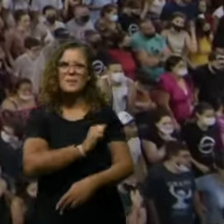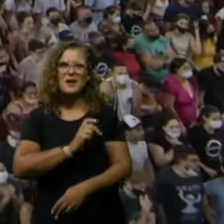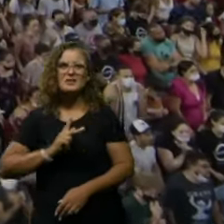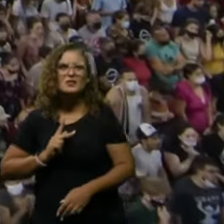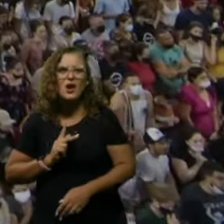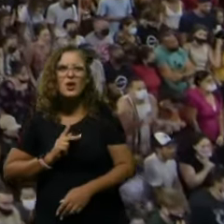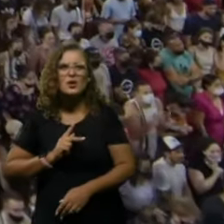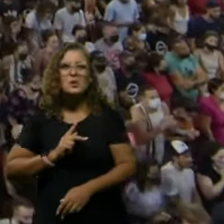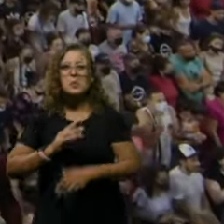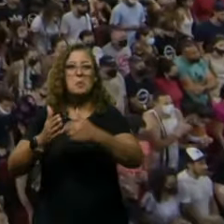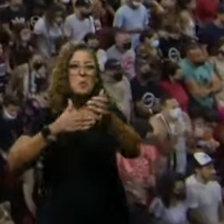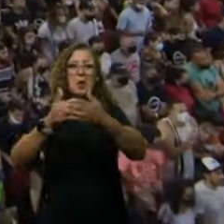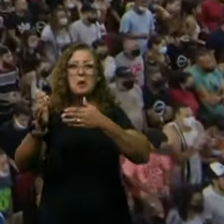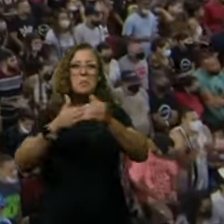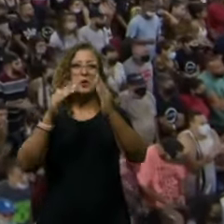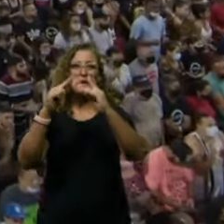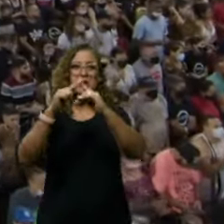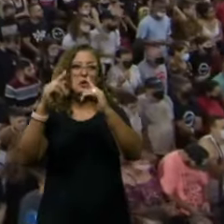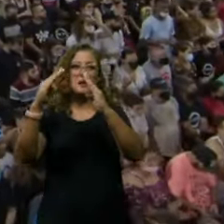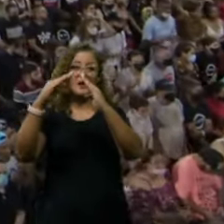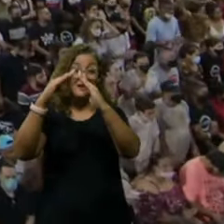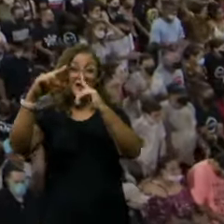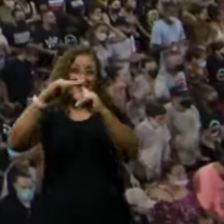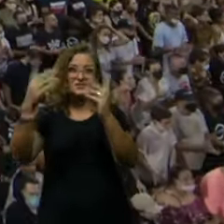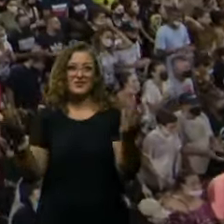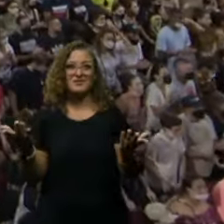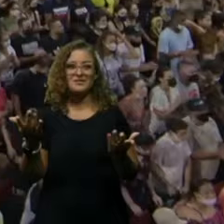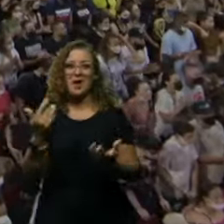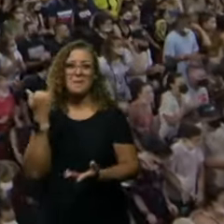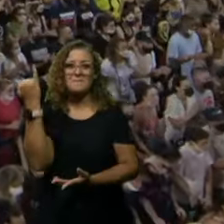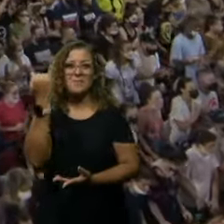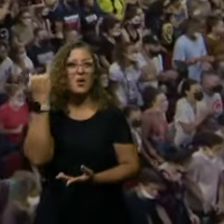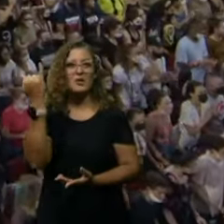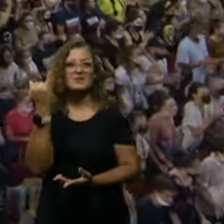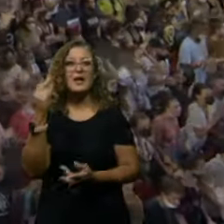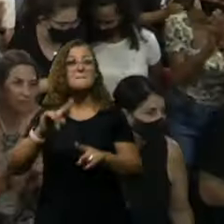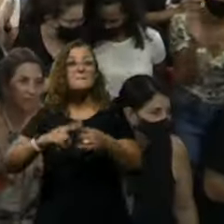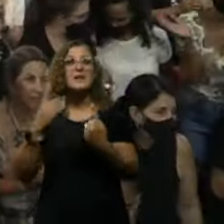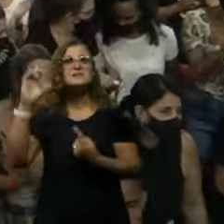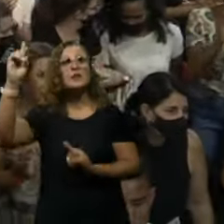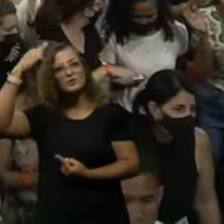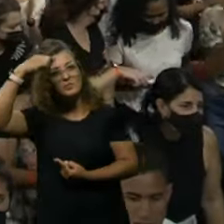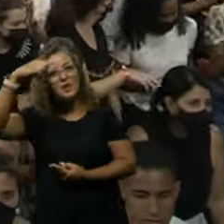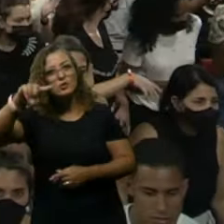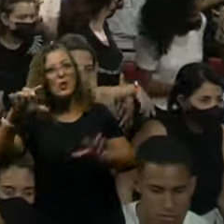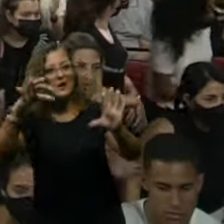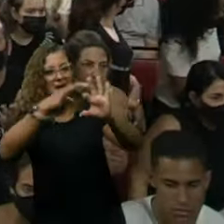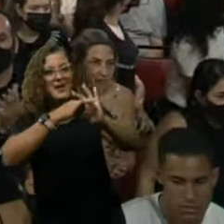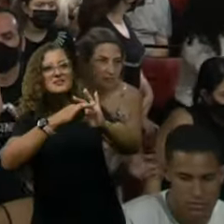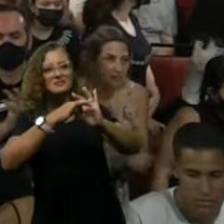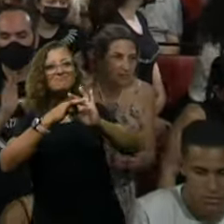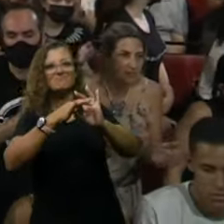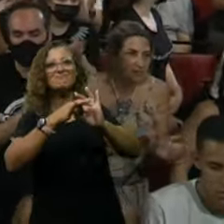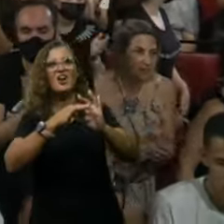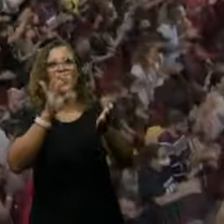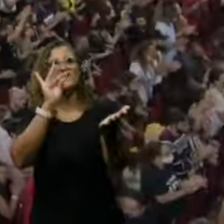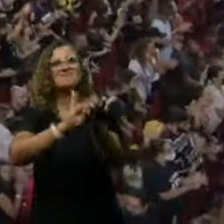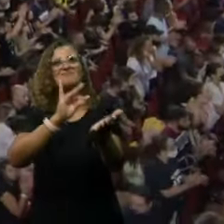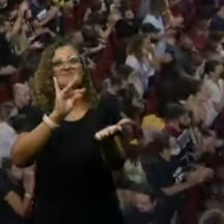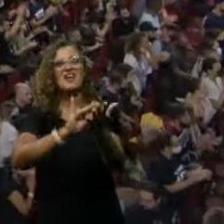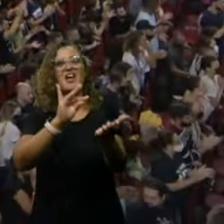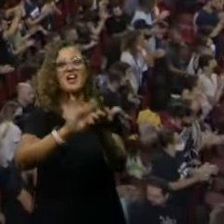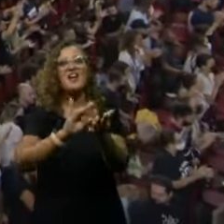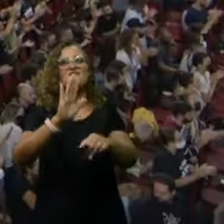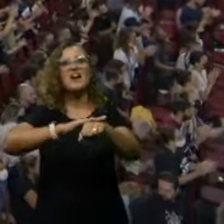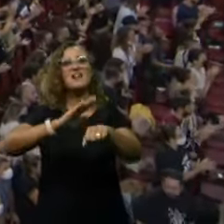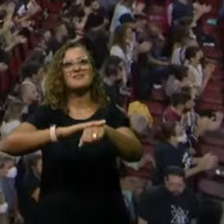denominação forem desde que Deus estabelece Essa aliança bom e que Deus quer ir na que nós estejamos próximos